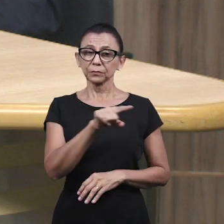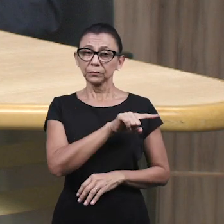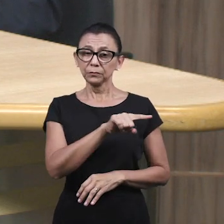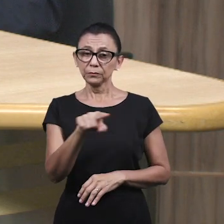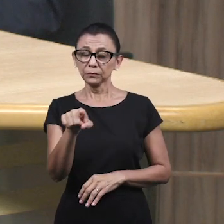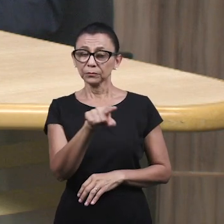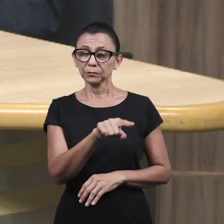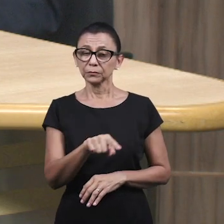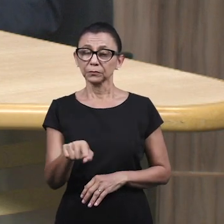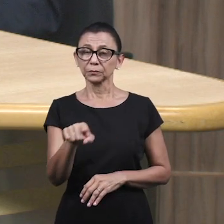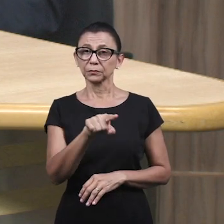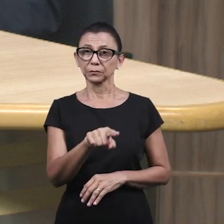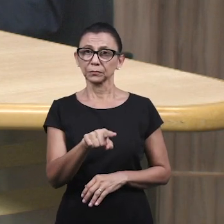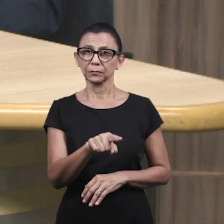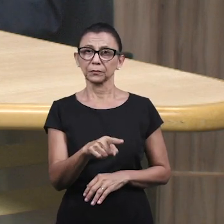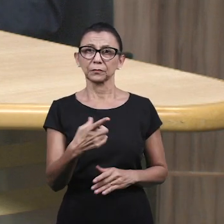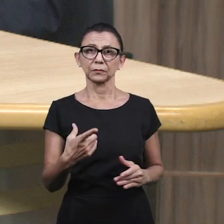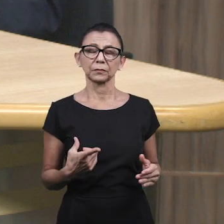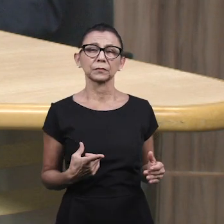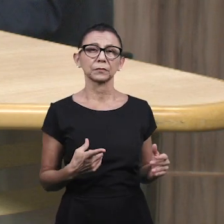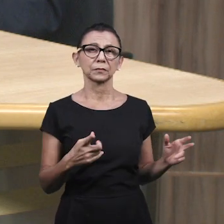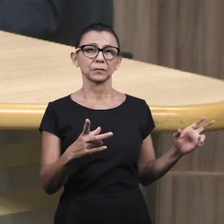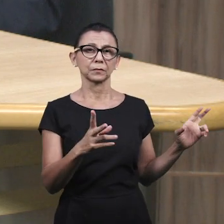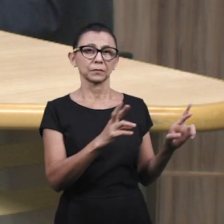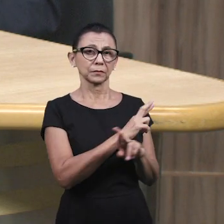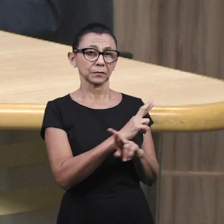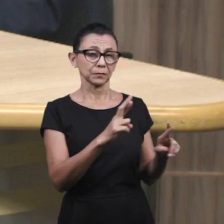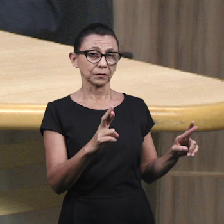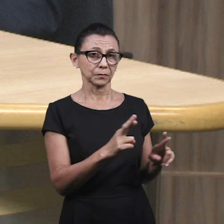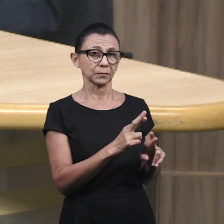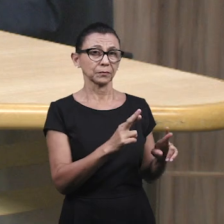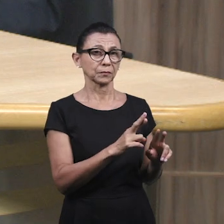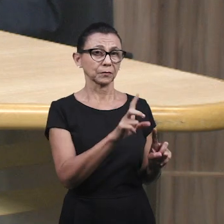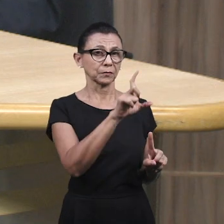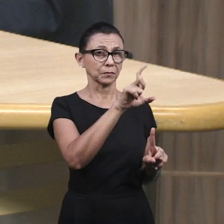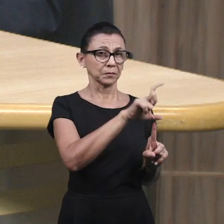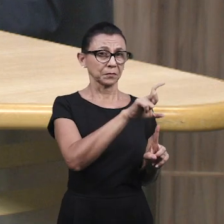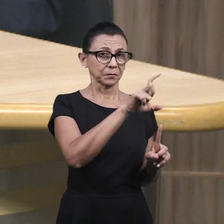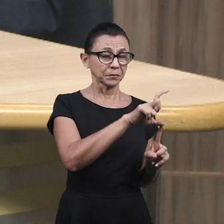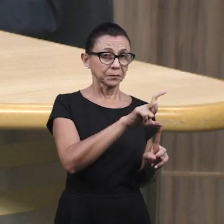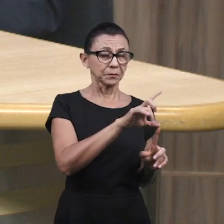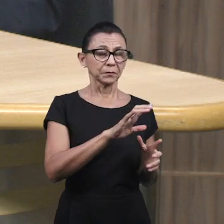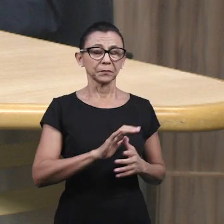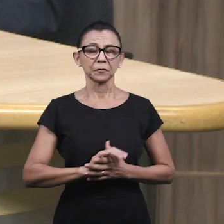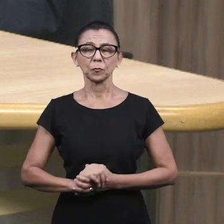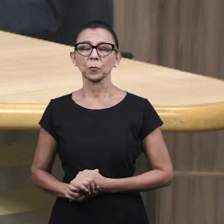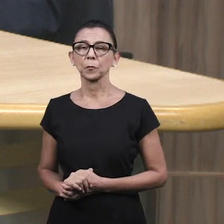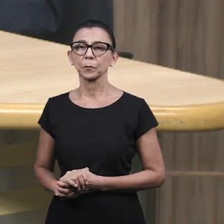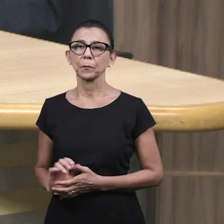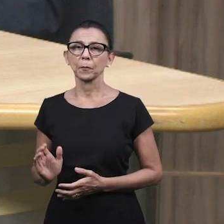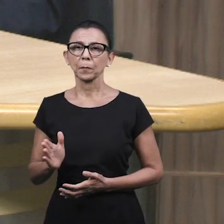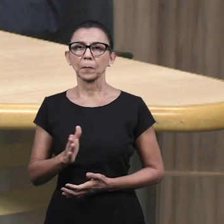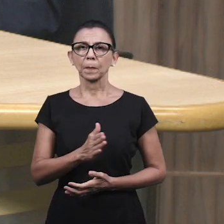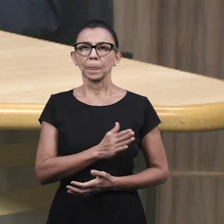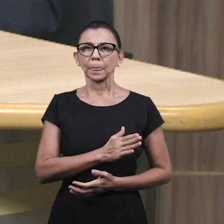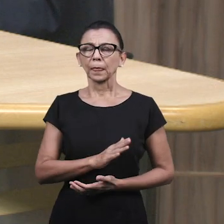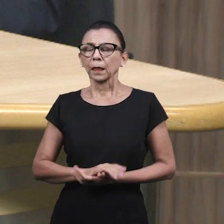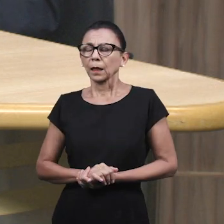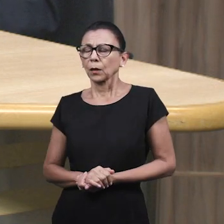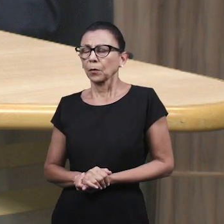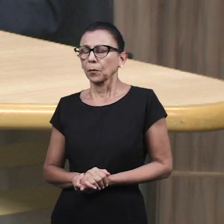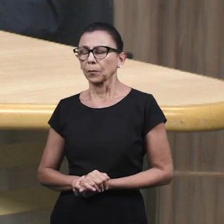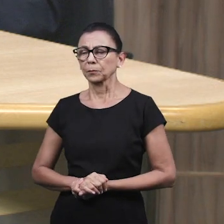sobre o conceito de idolatria. Mas o texto que nós lemos aqui, ele fala especificamente sobre o ídolo. O que é o ídolo, então?